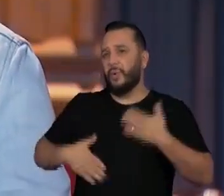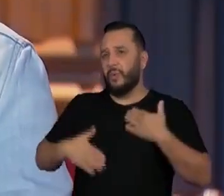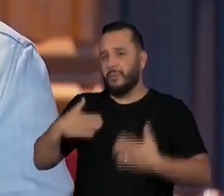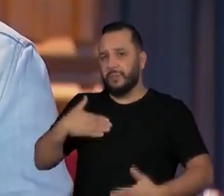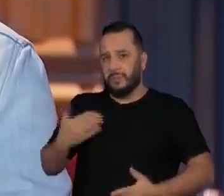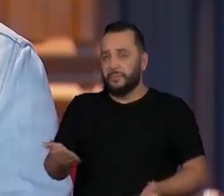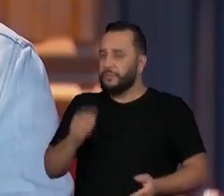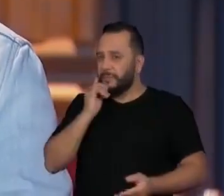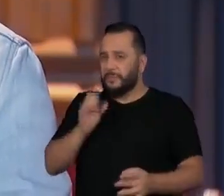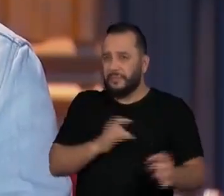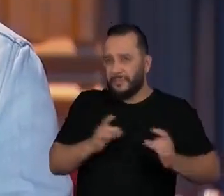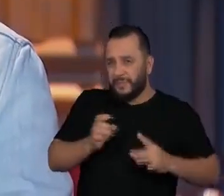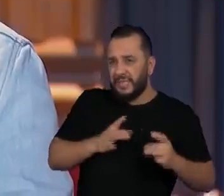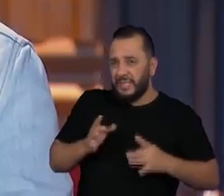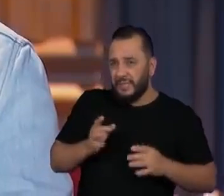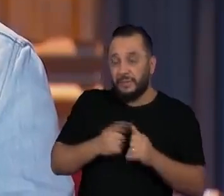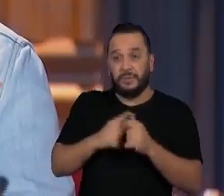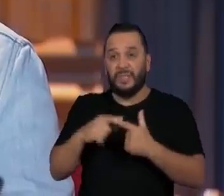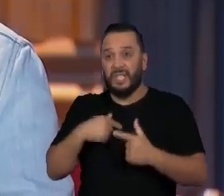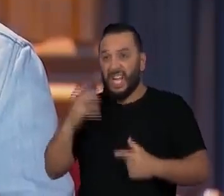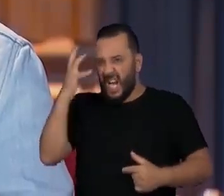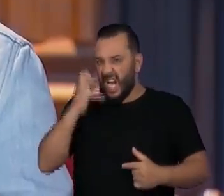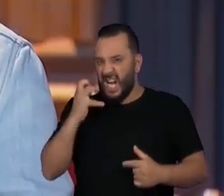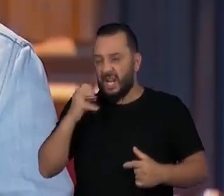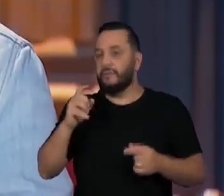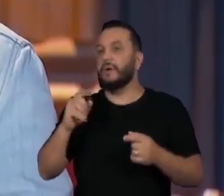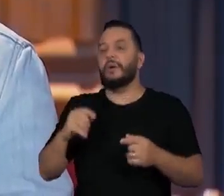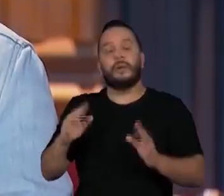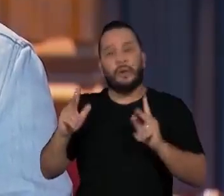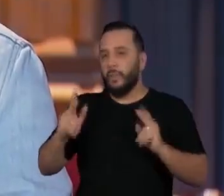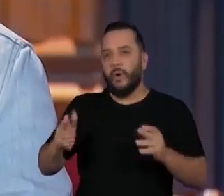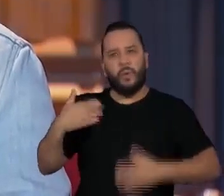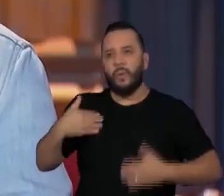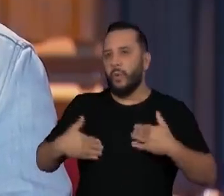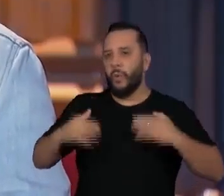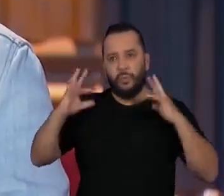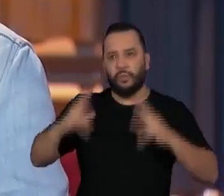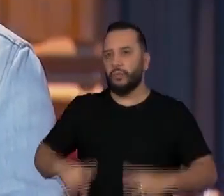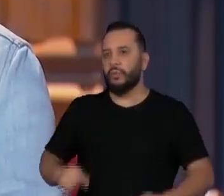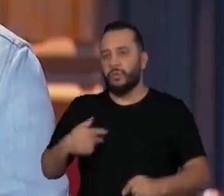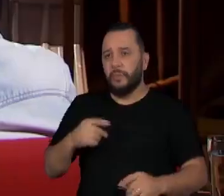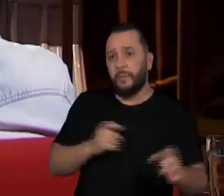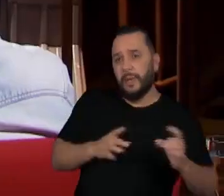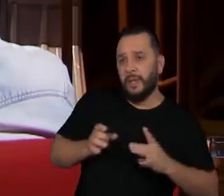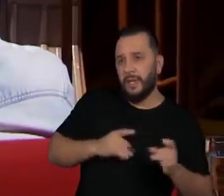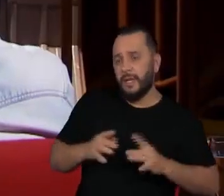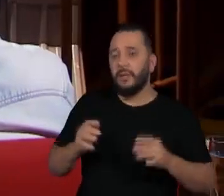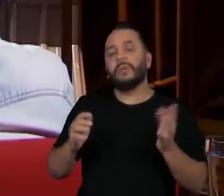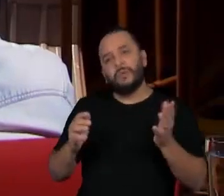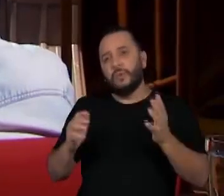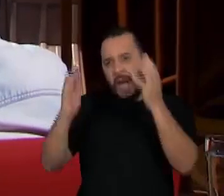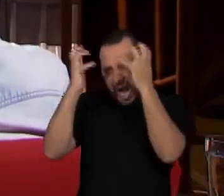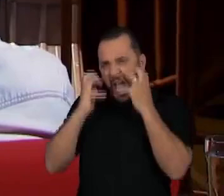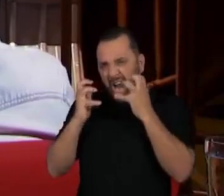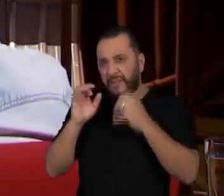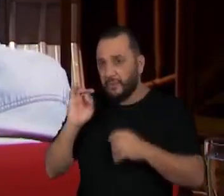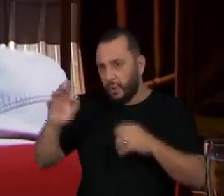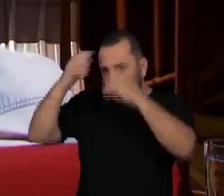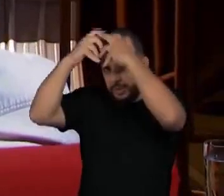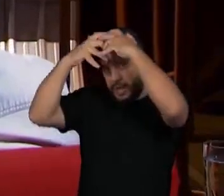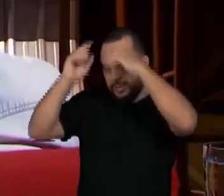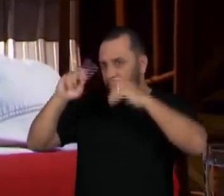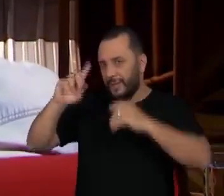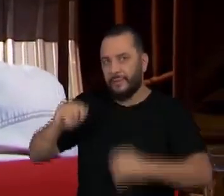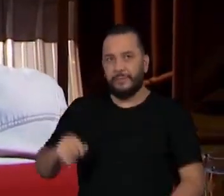você tem medo quando você tem raiva teu corpo inteiro tem medo raiva não é só o sério Inclusive tem